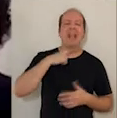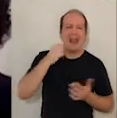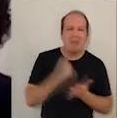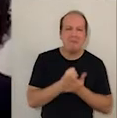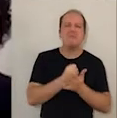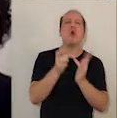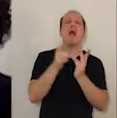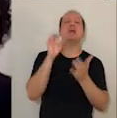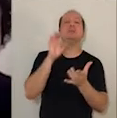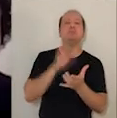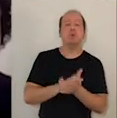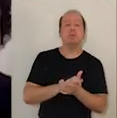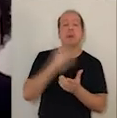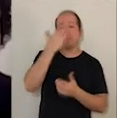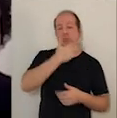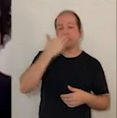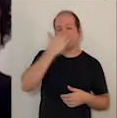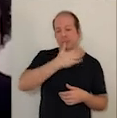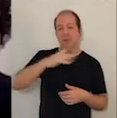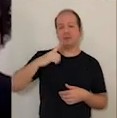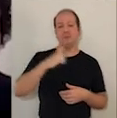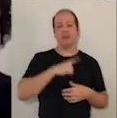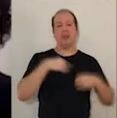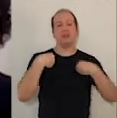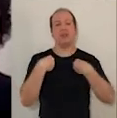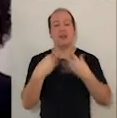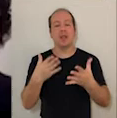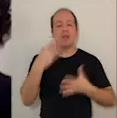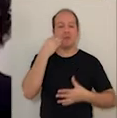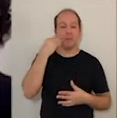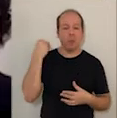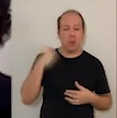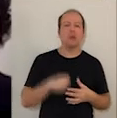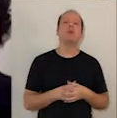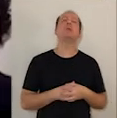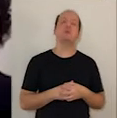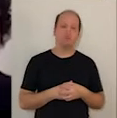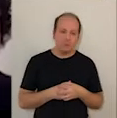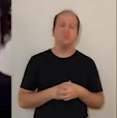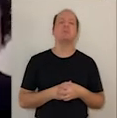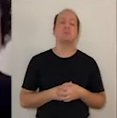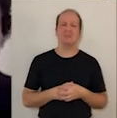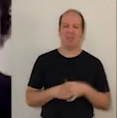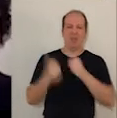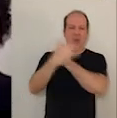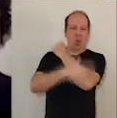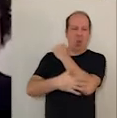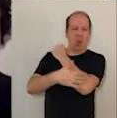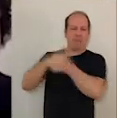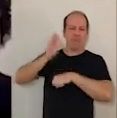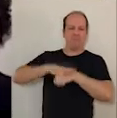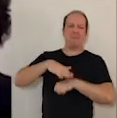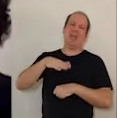para prostituí-la, para entregá-la a Volpone. Corvino? O homem mais ciumento de Veneza? Deve